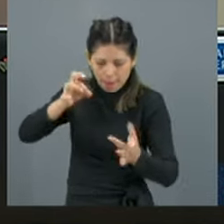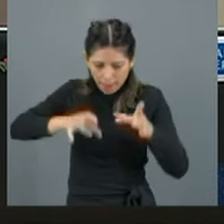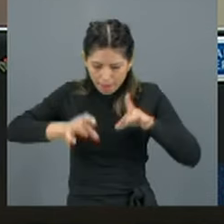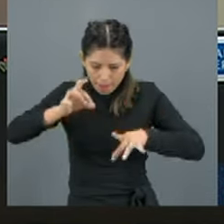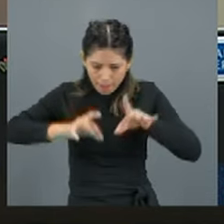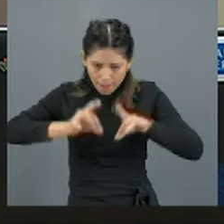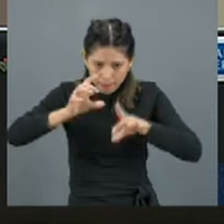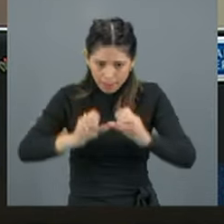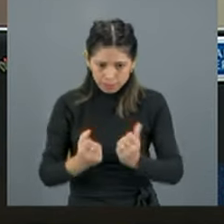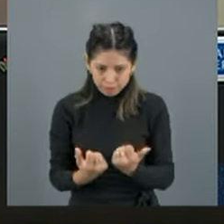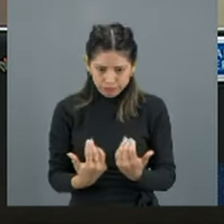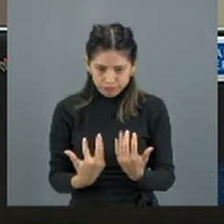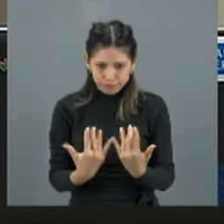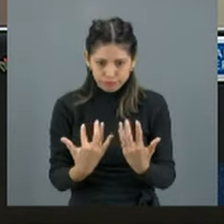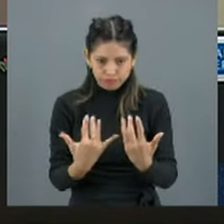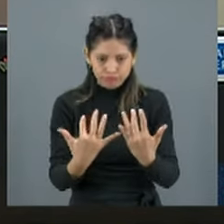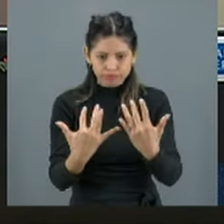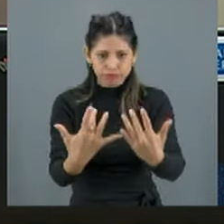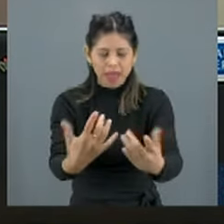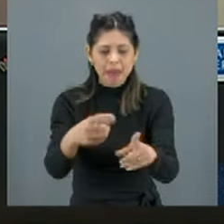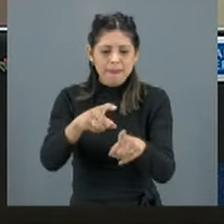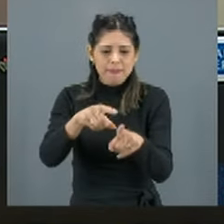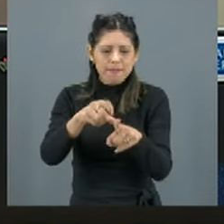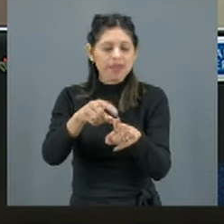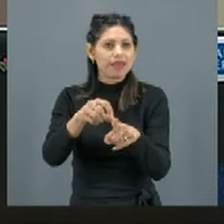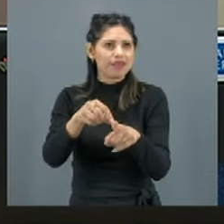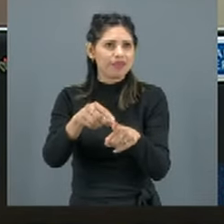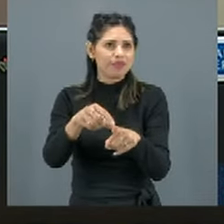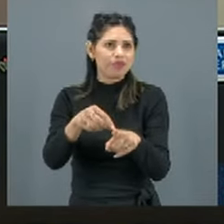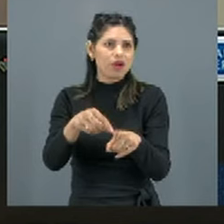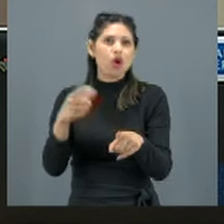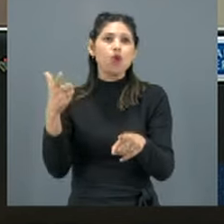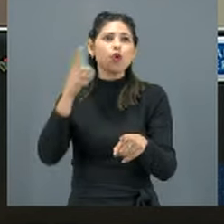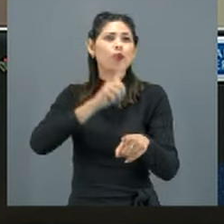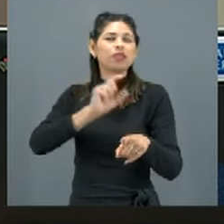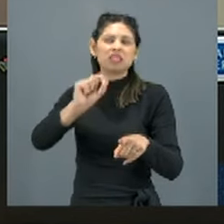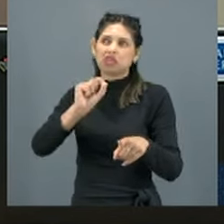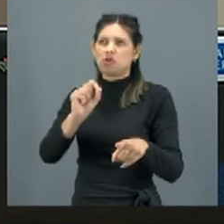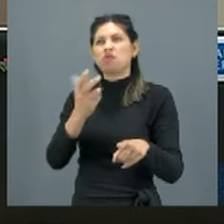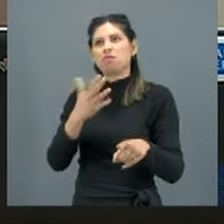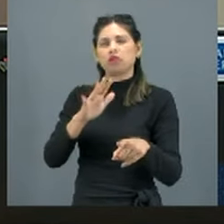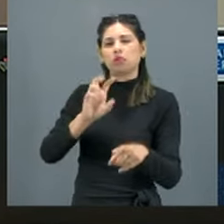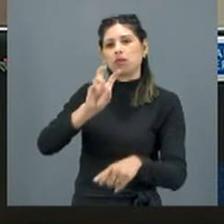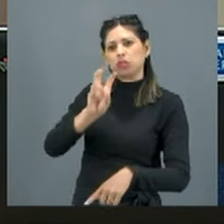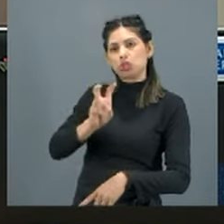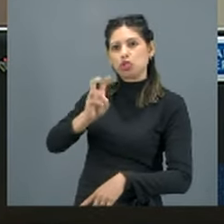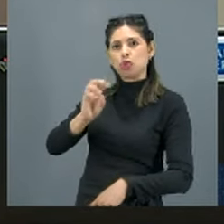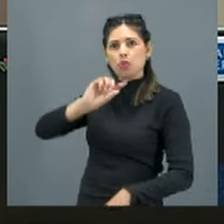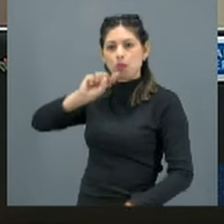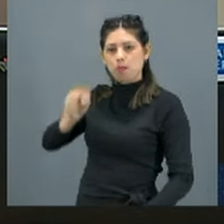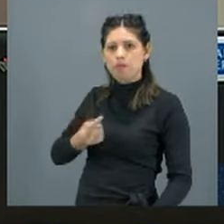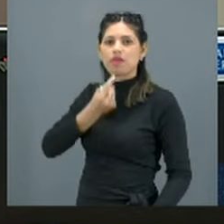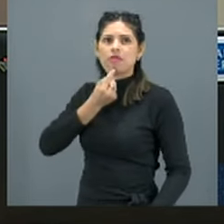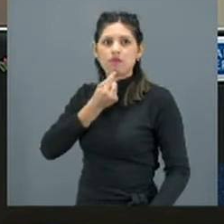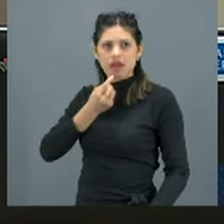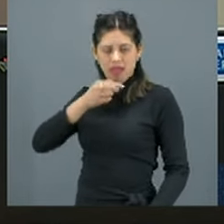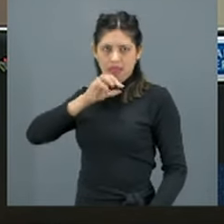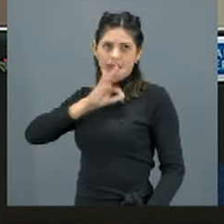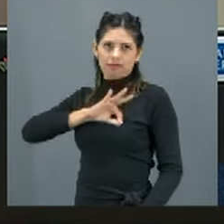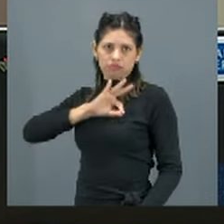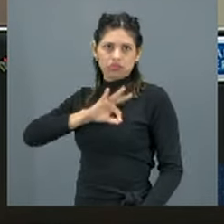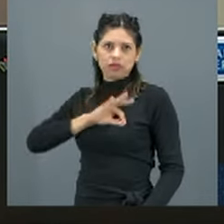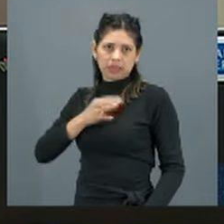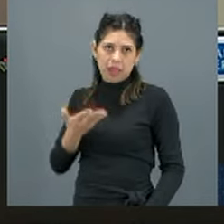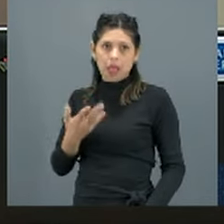família, milho, nós vamos ter uma renda de 5 mil, uma média de 5 mil por mês. Mas eles não deixam de plantar milho. É